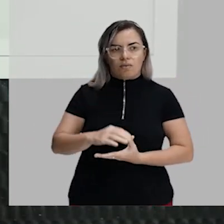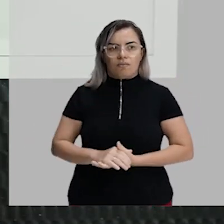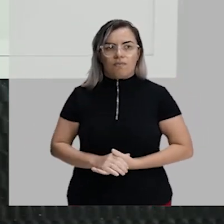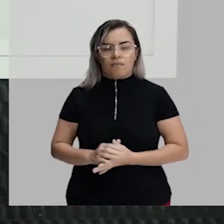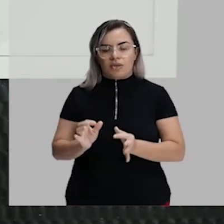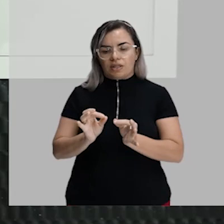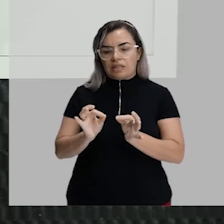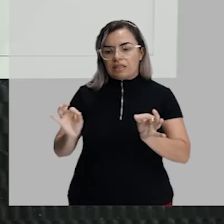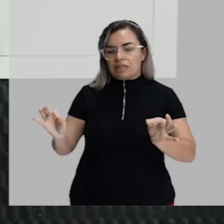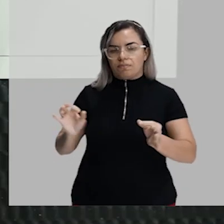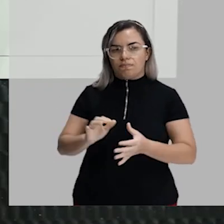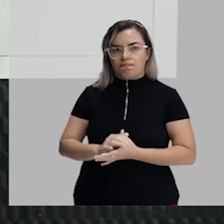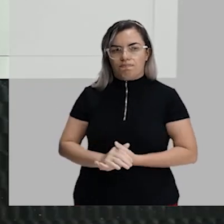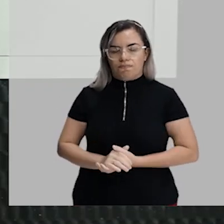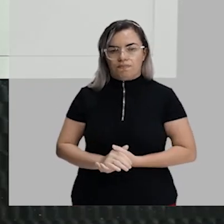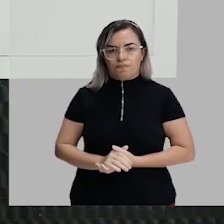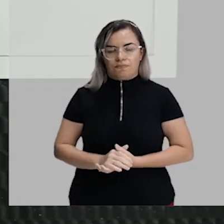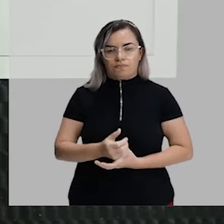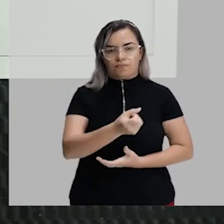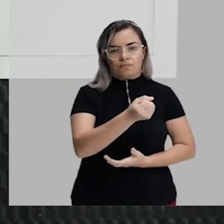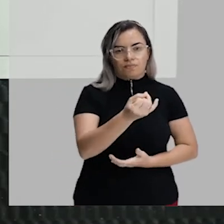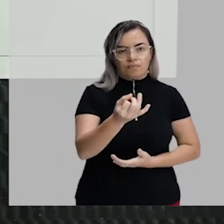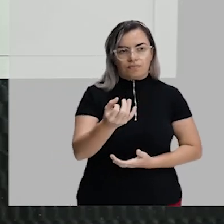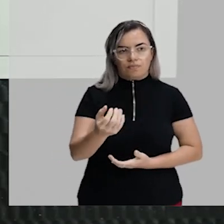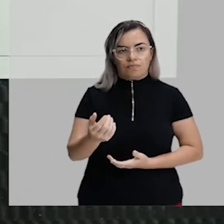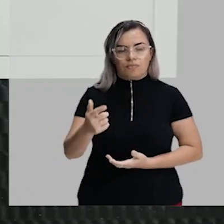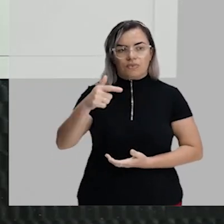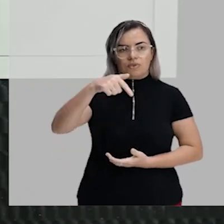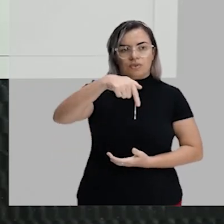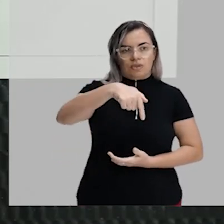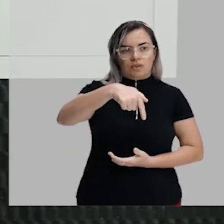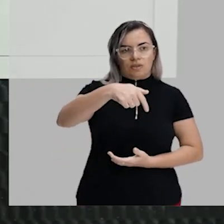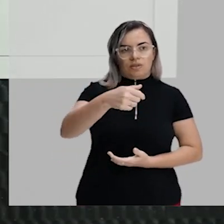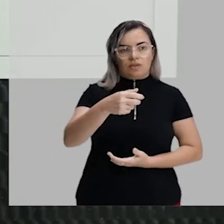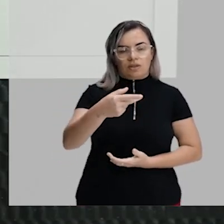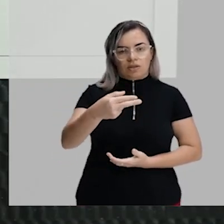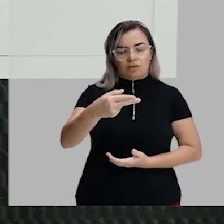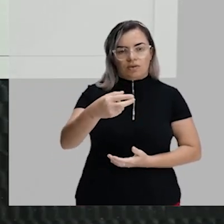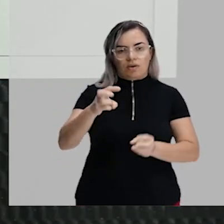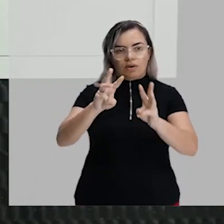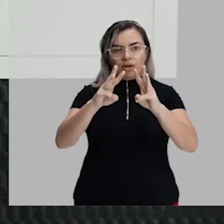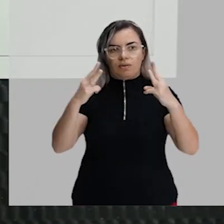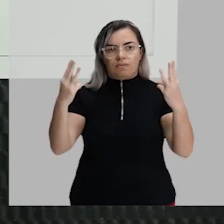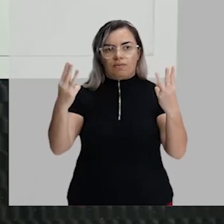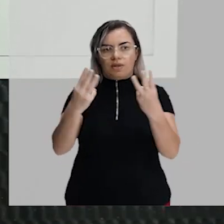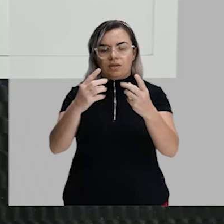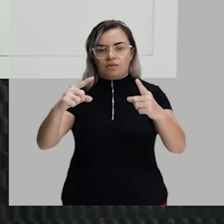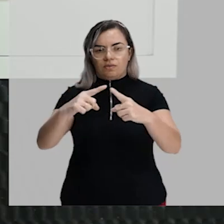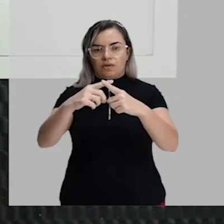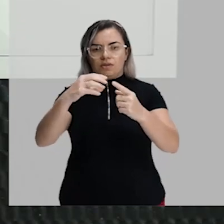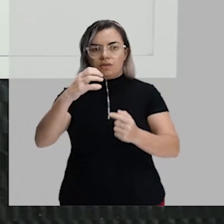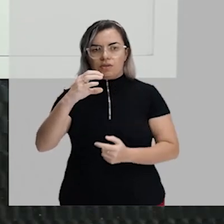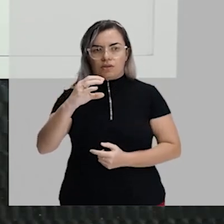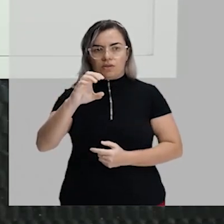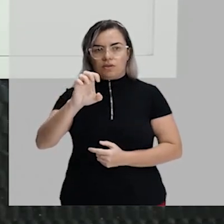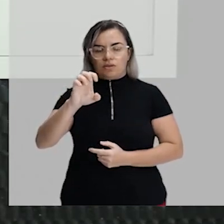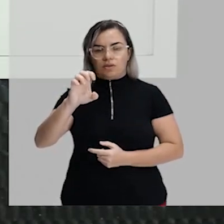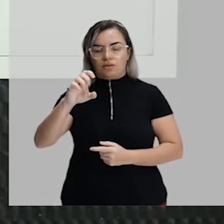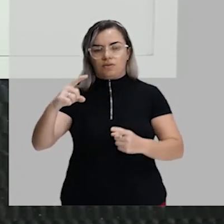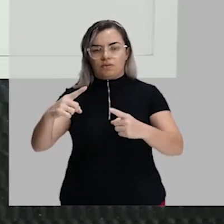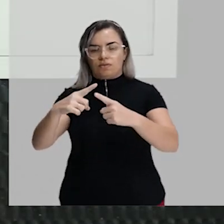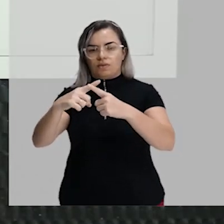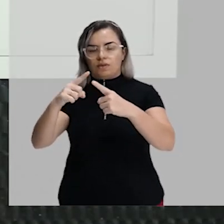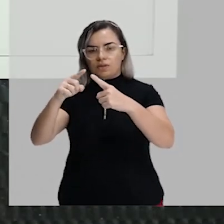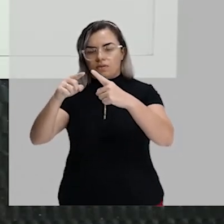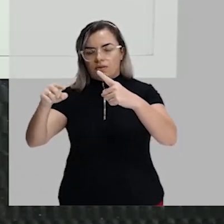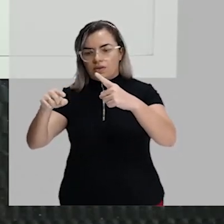ó, que quantidade de calor é igual a massa, calor específico, variação de